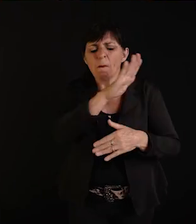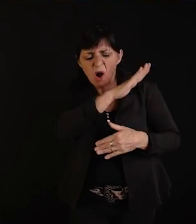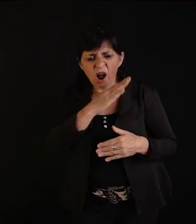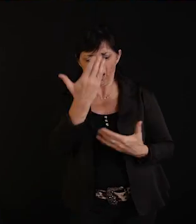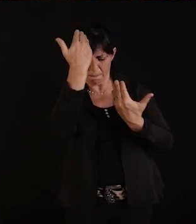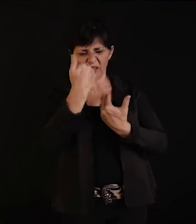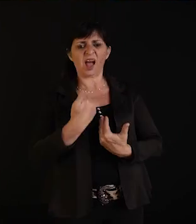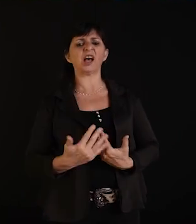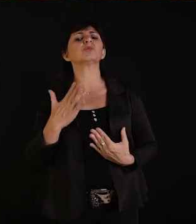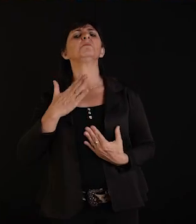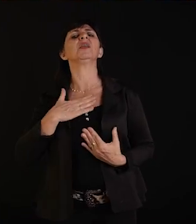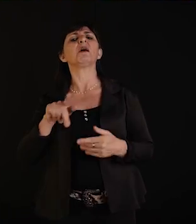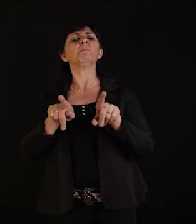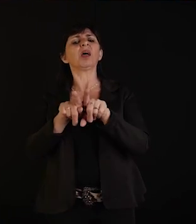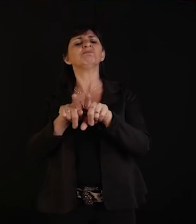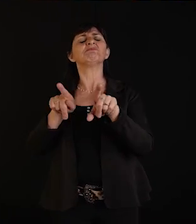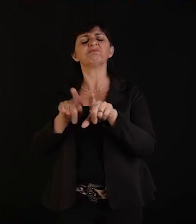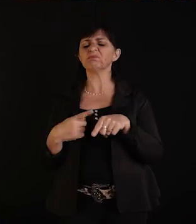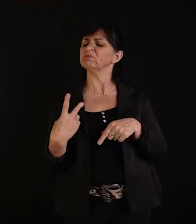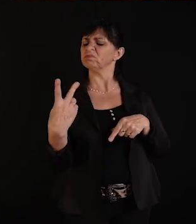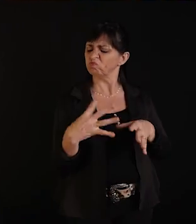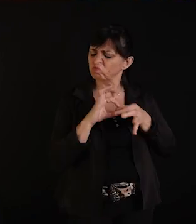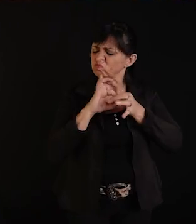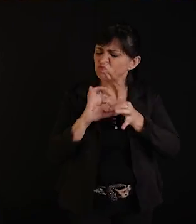um pedaço de mim.